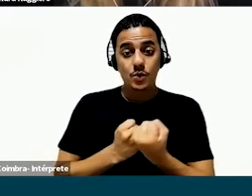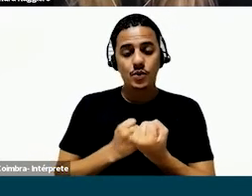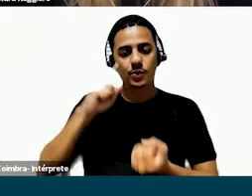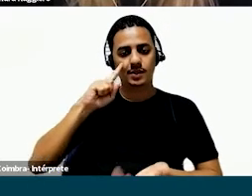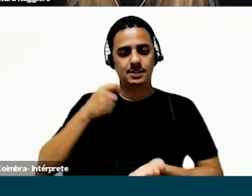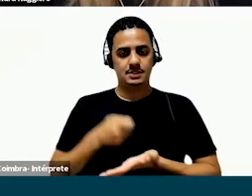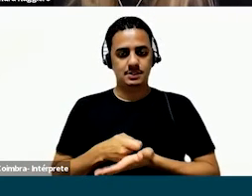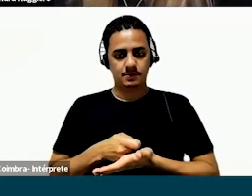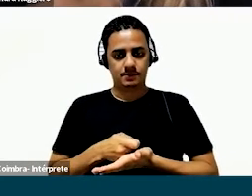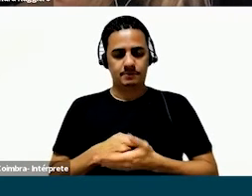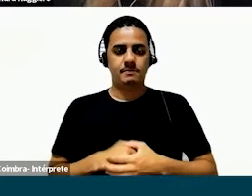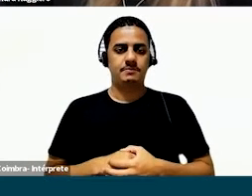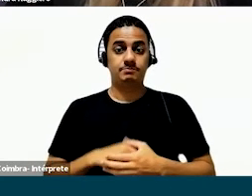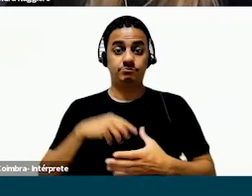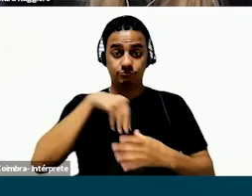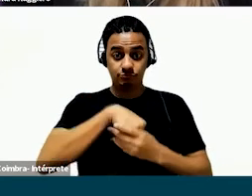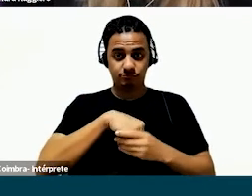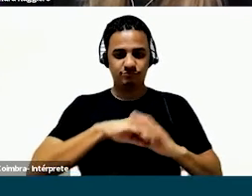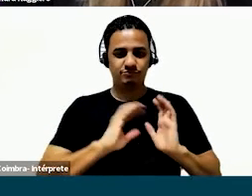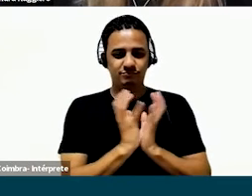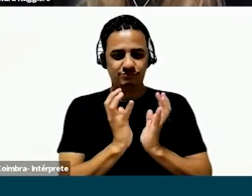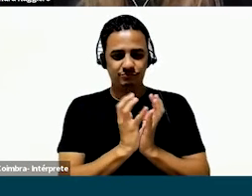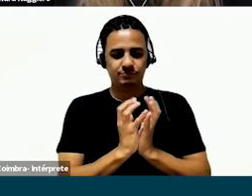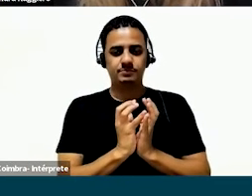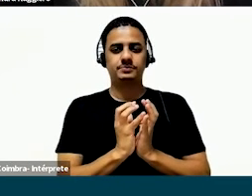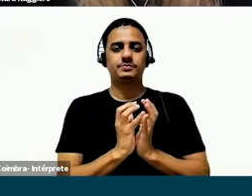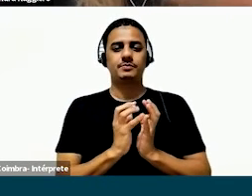à decisão. Aqui,